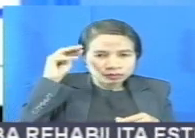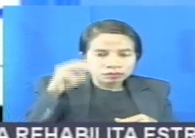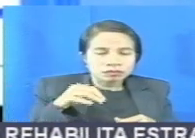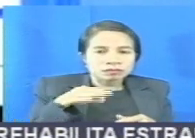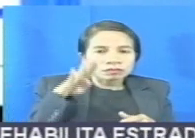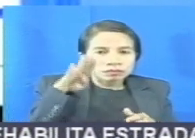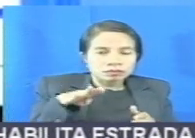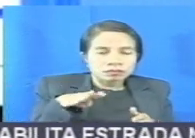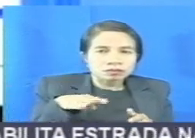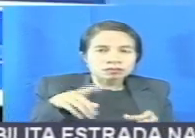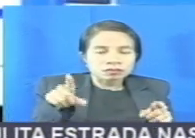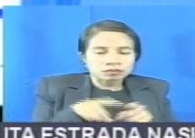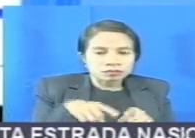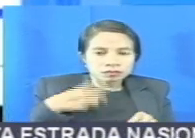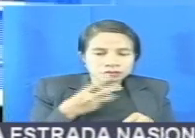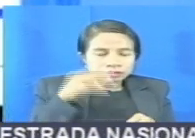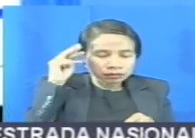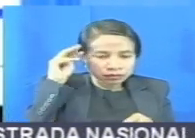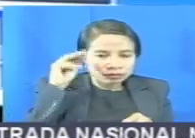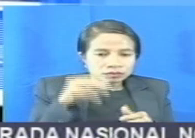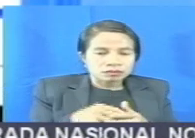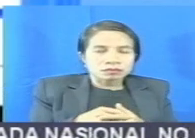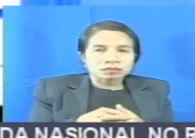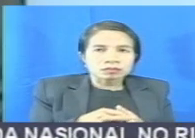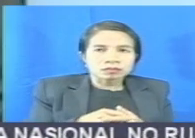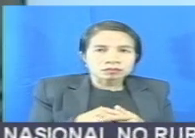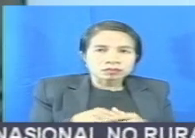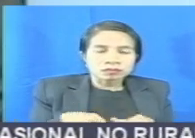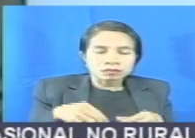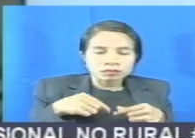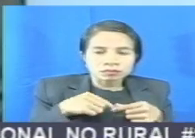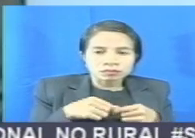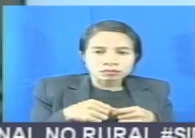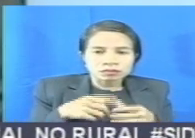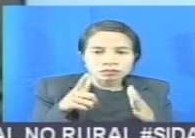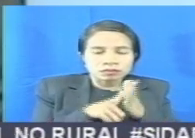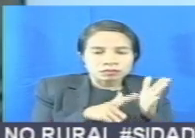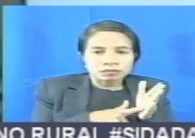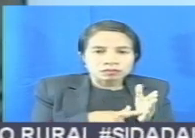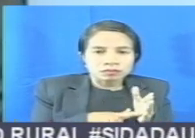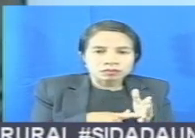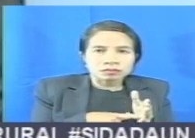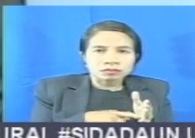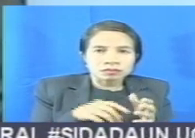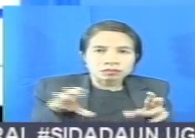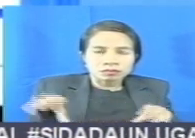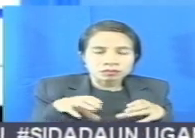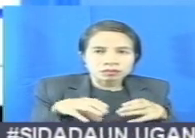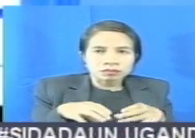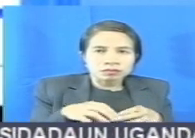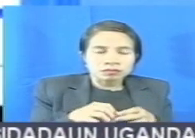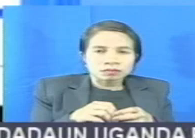excelência primeiro ministro, nós chamamos ministro MOS. E vamos a lei, decreto lei para SIOP, sistema operação